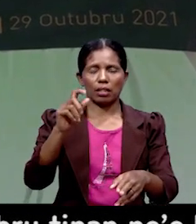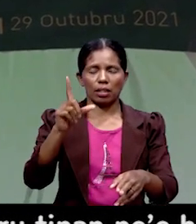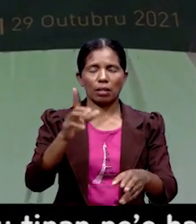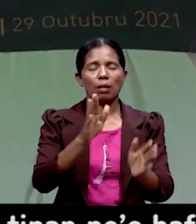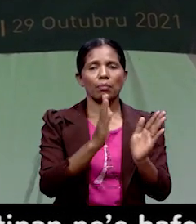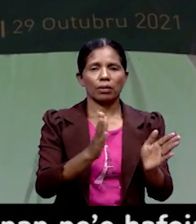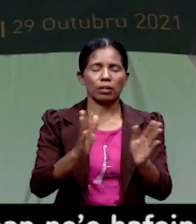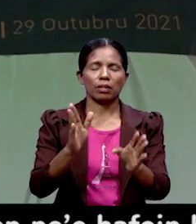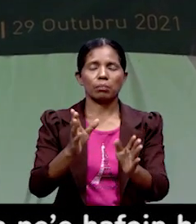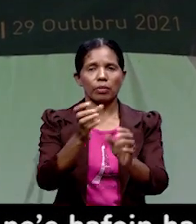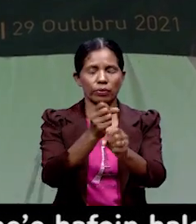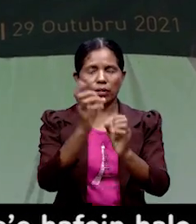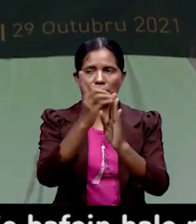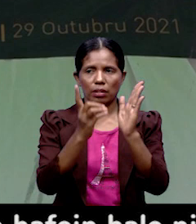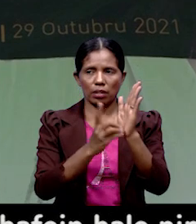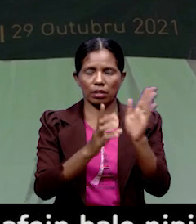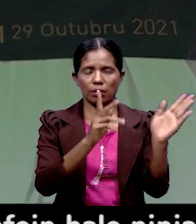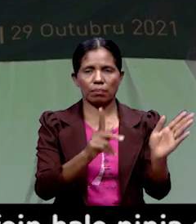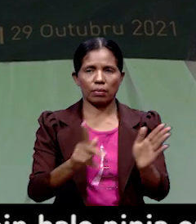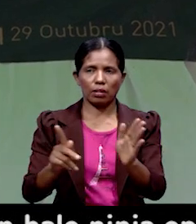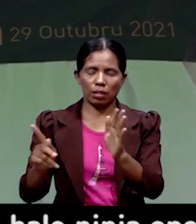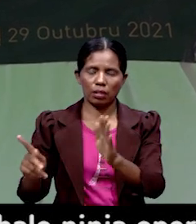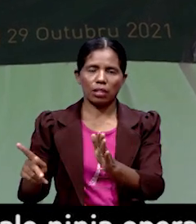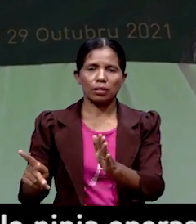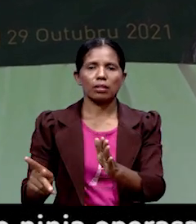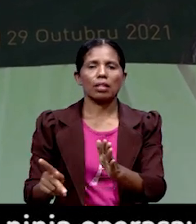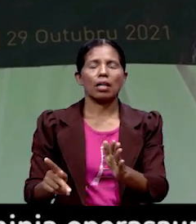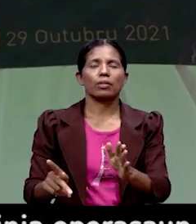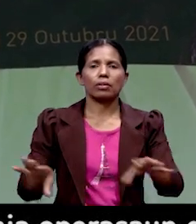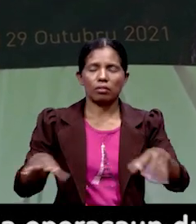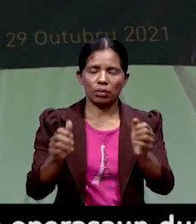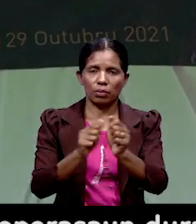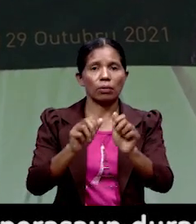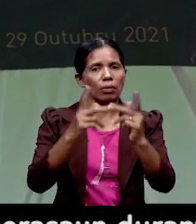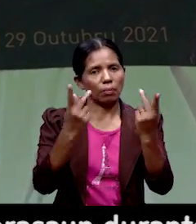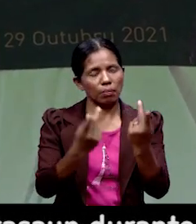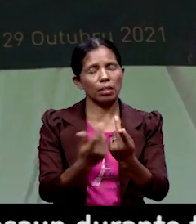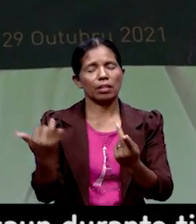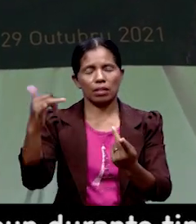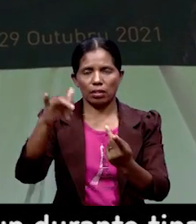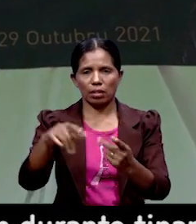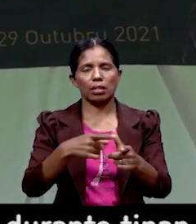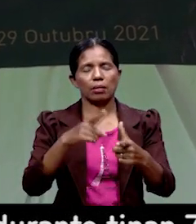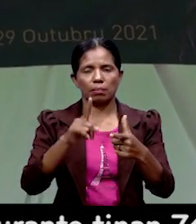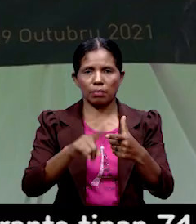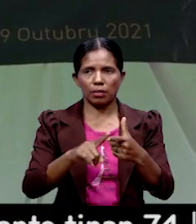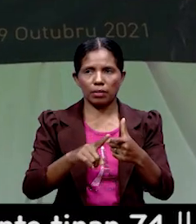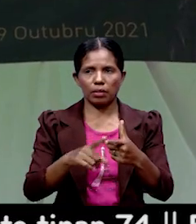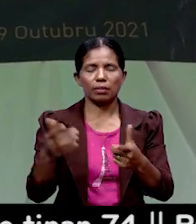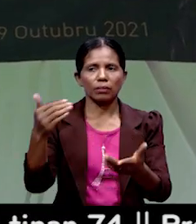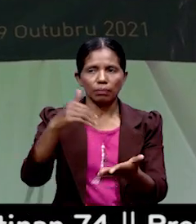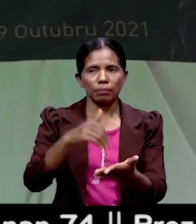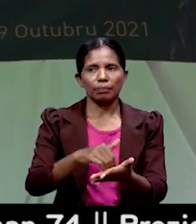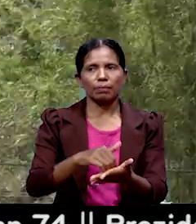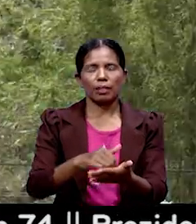asedarus ya na plano tenis jasa mba kompanya sira afin rona si si retender tamfali aidane mak